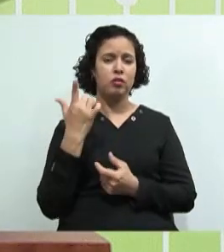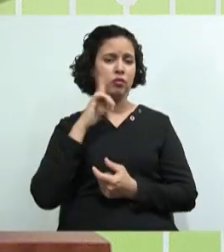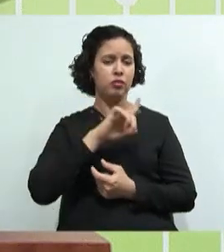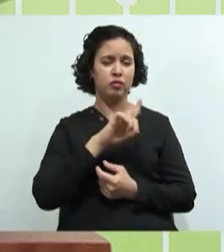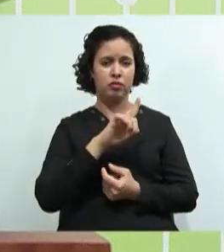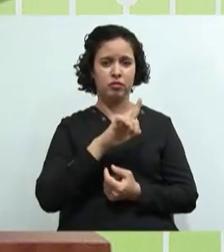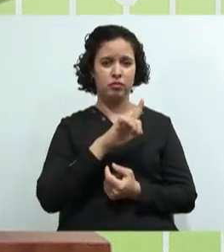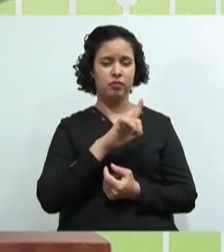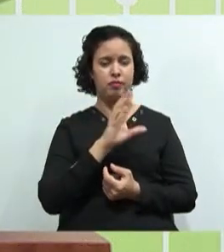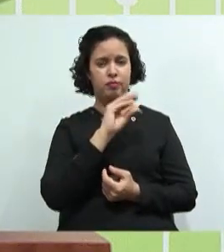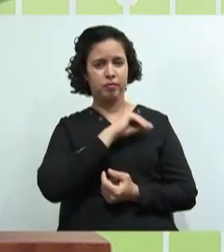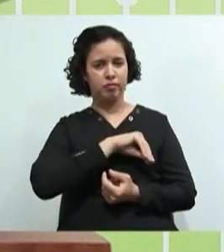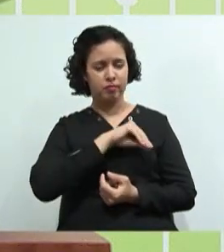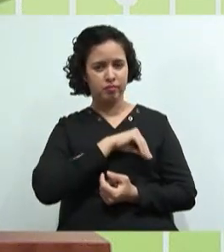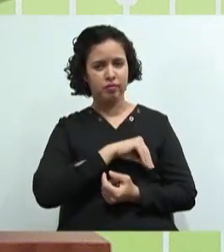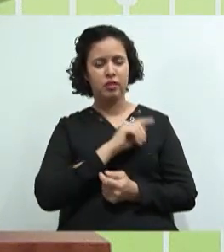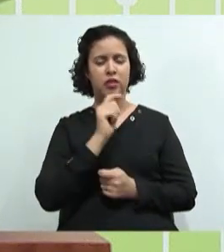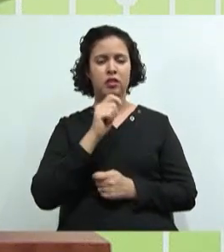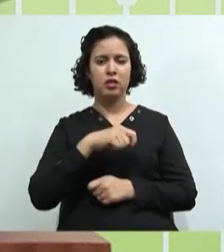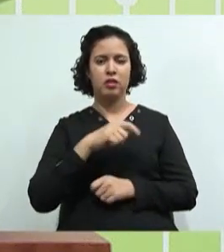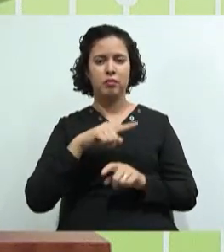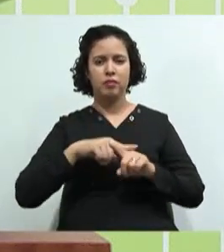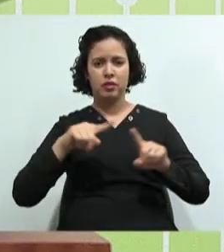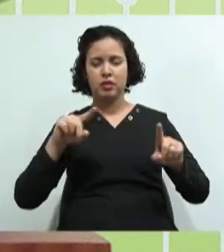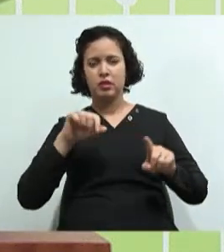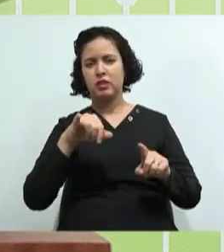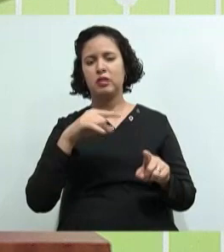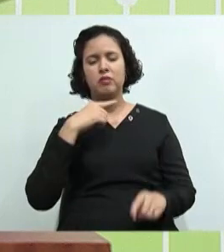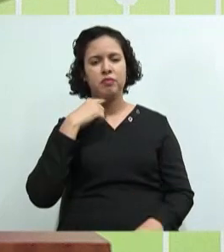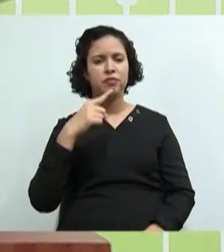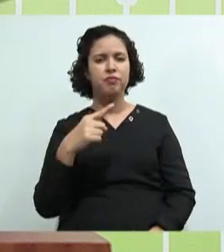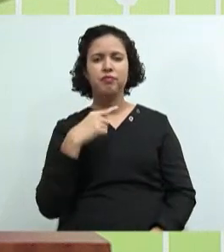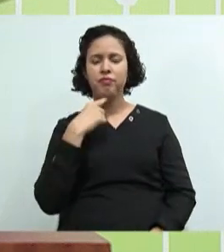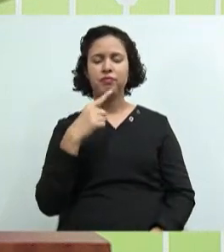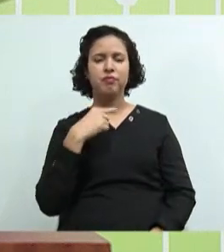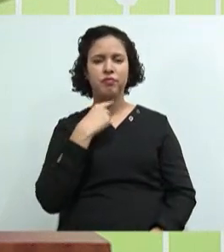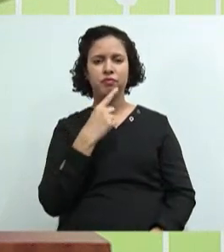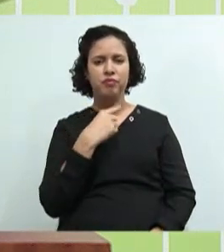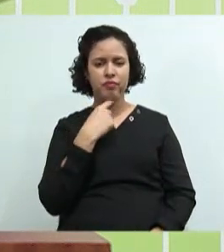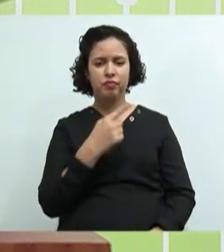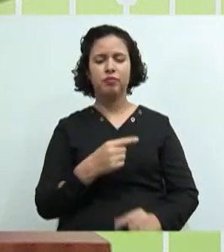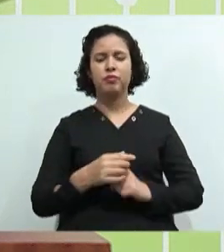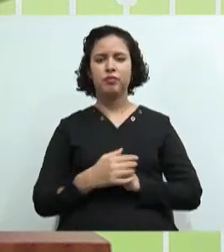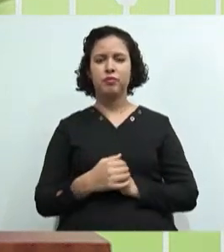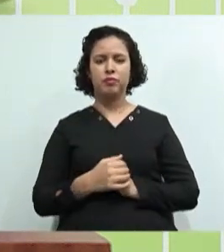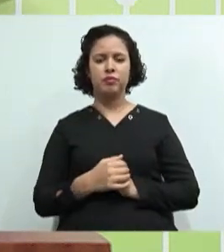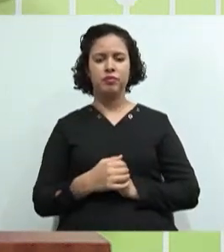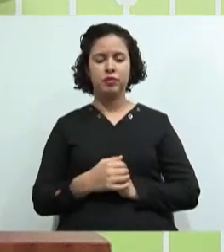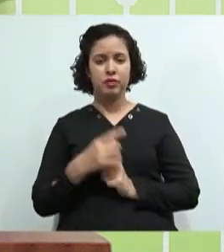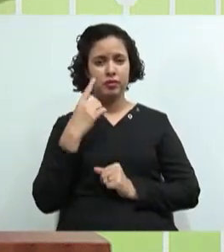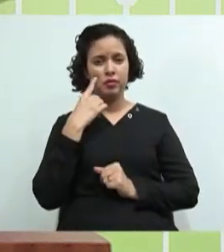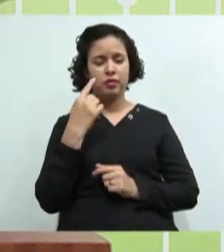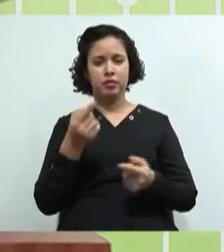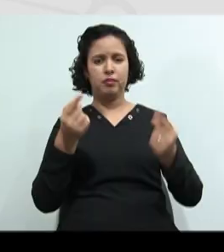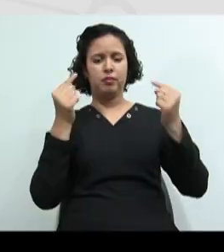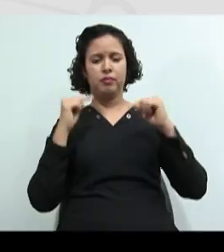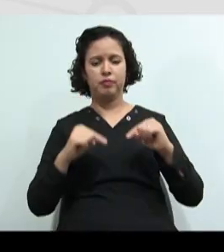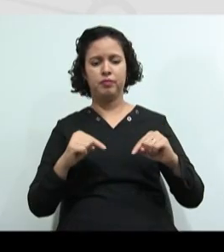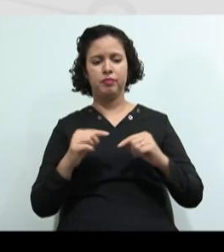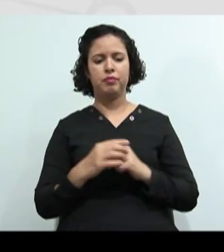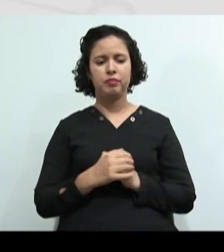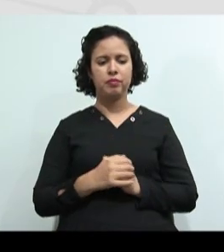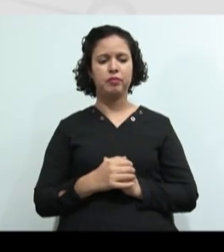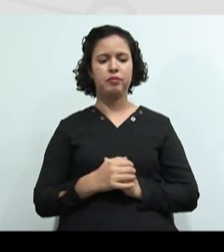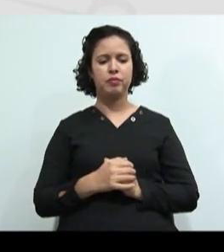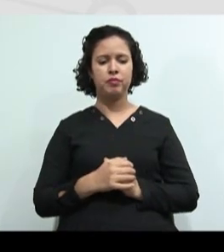essa meta. Então a meta, ela precisa ser específica, mensurável e alcançável até agora. Vamos para o próximo tópico aí, ó.